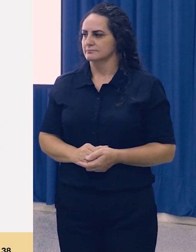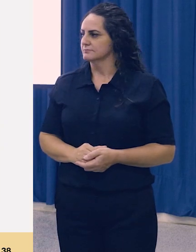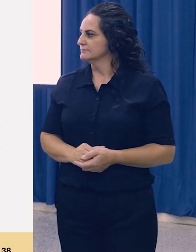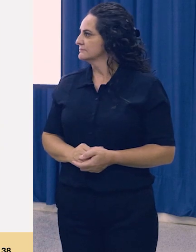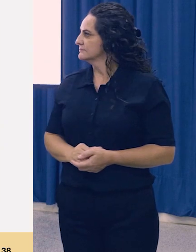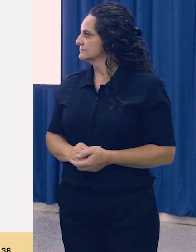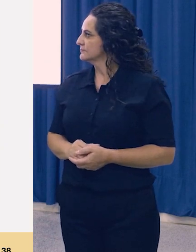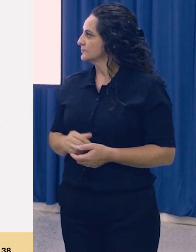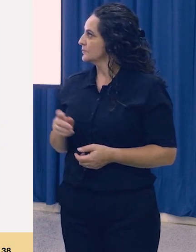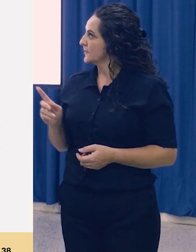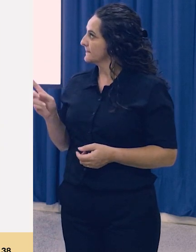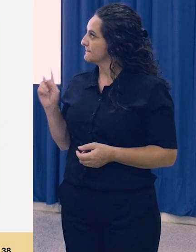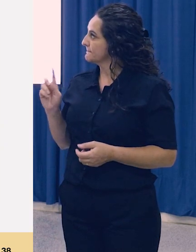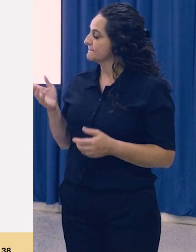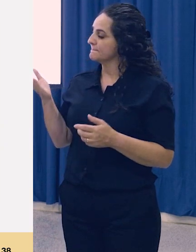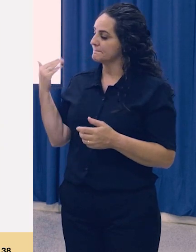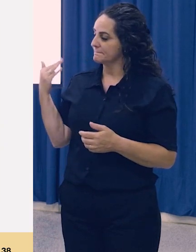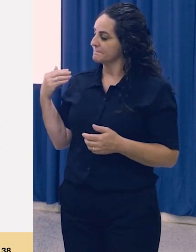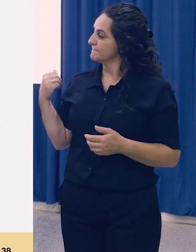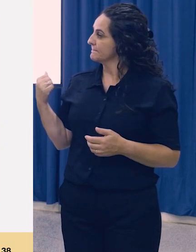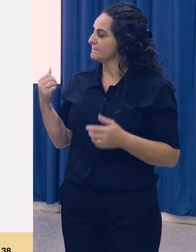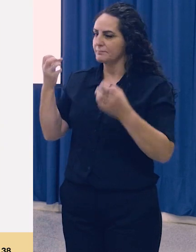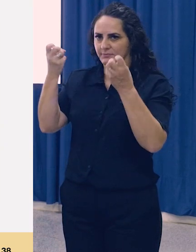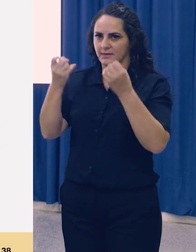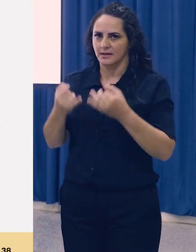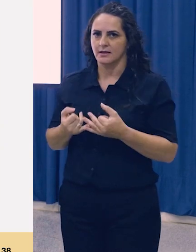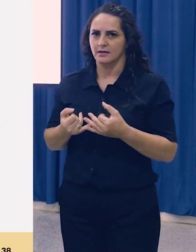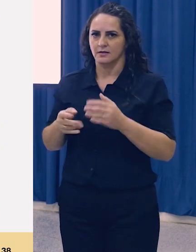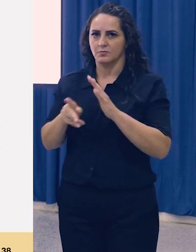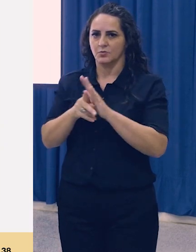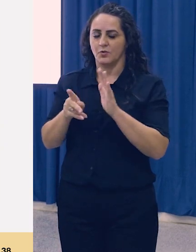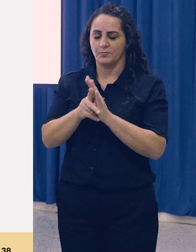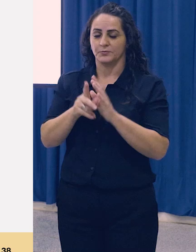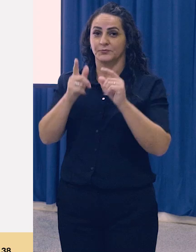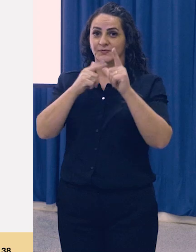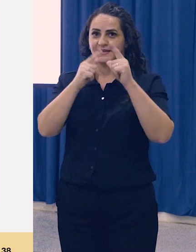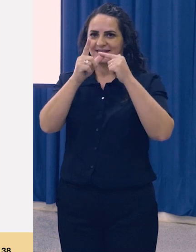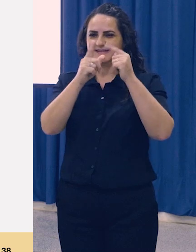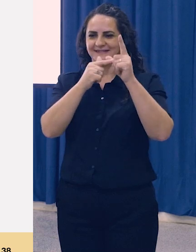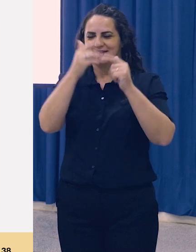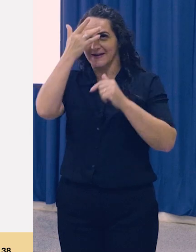Aqui é o Star System que eu tinha comentado, que é o sistema da estrela.